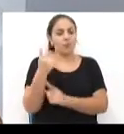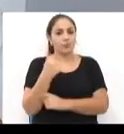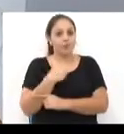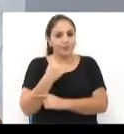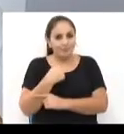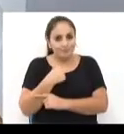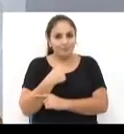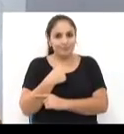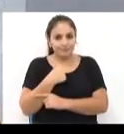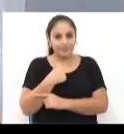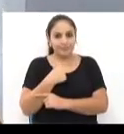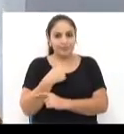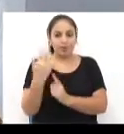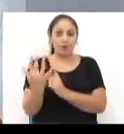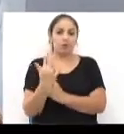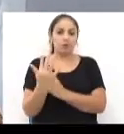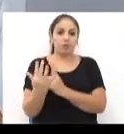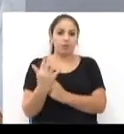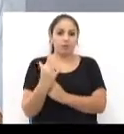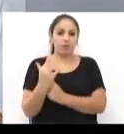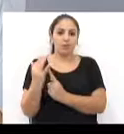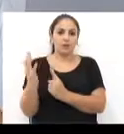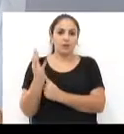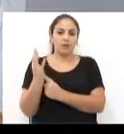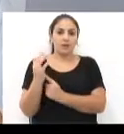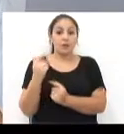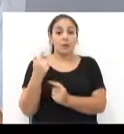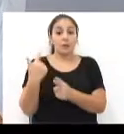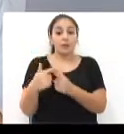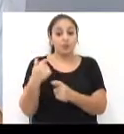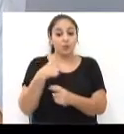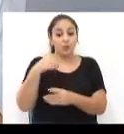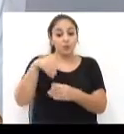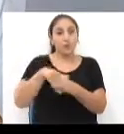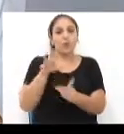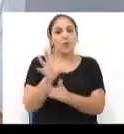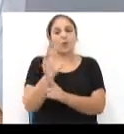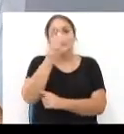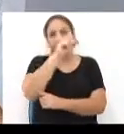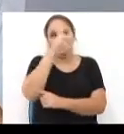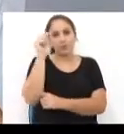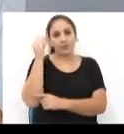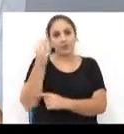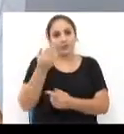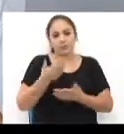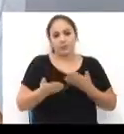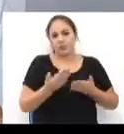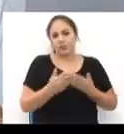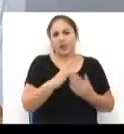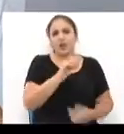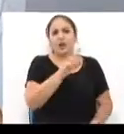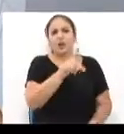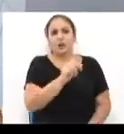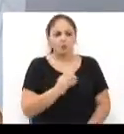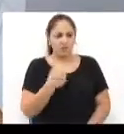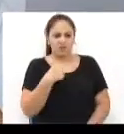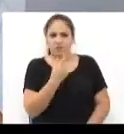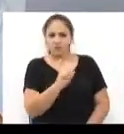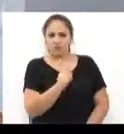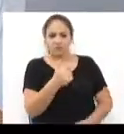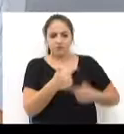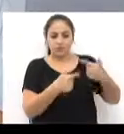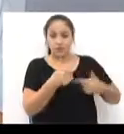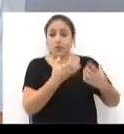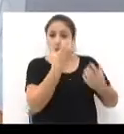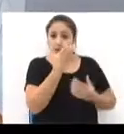estava na base na época. E eu, por causa dessa votação do ticket, eu votei contra o prefeito, eu perdi os cargos. Eu não estou lá por cargo, eu estou aqui para trabalhar